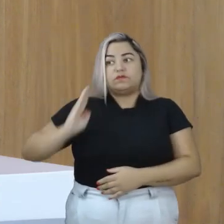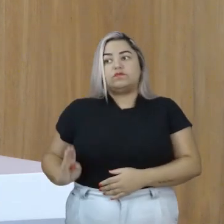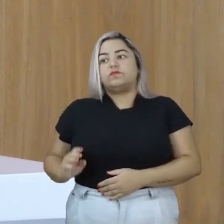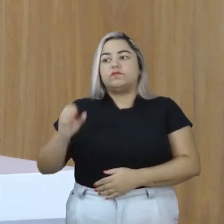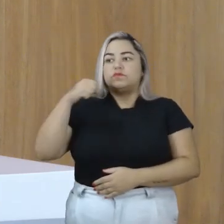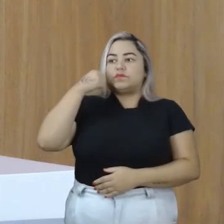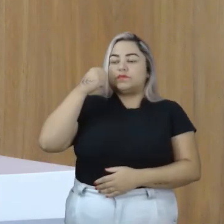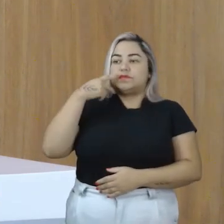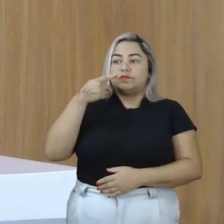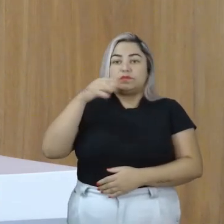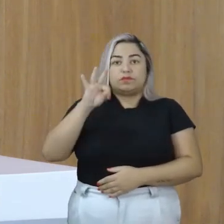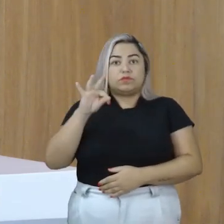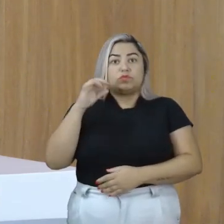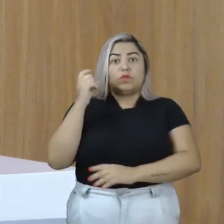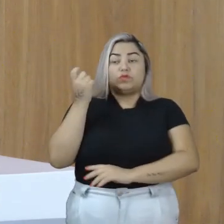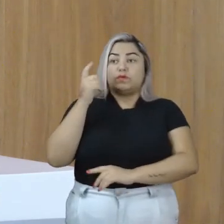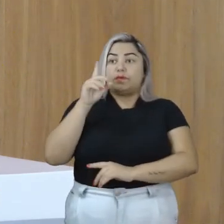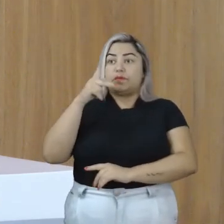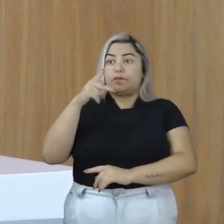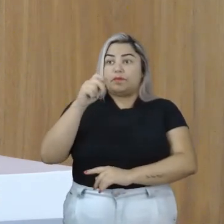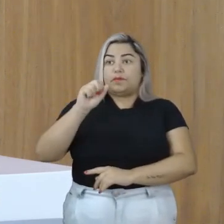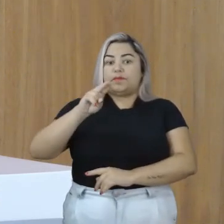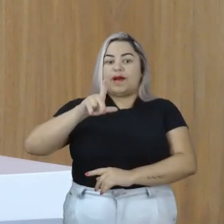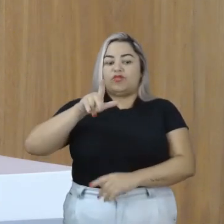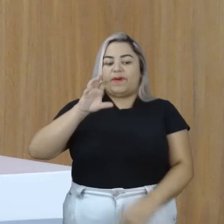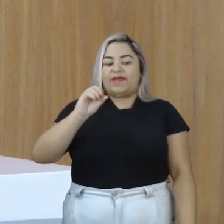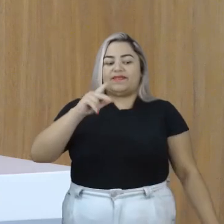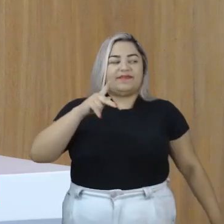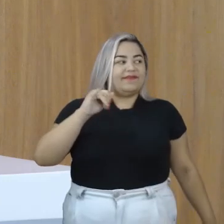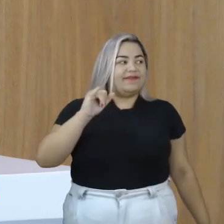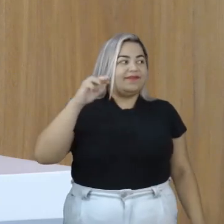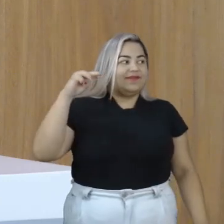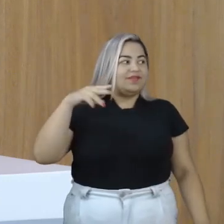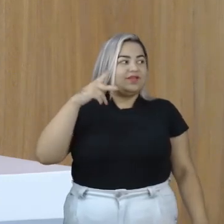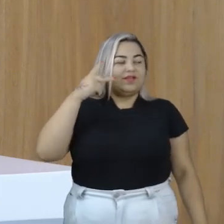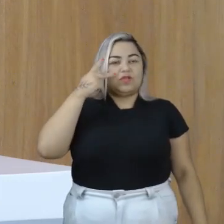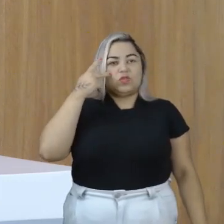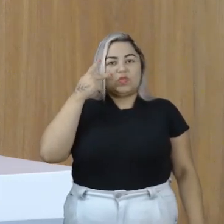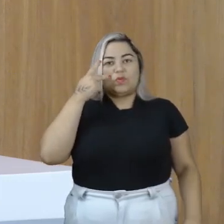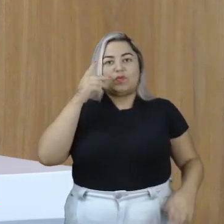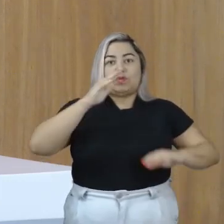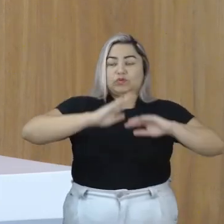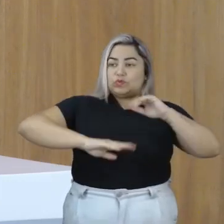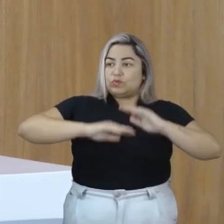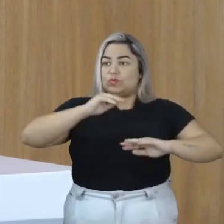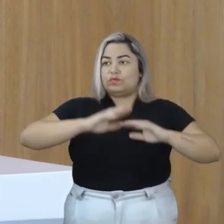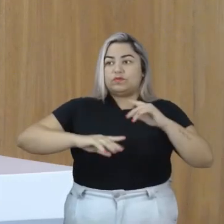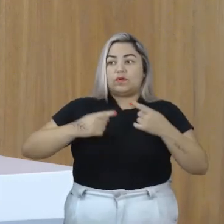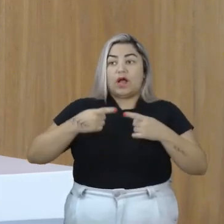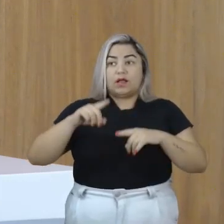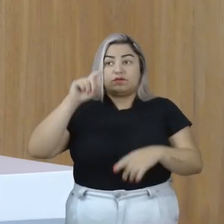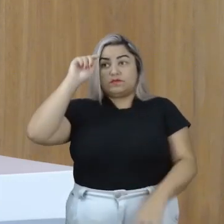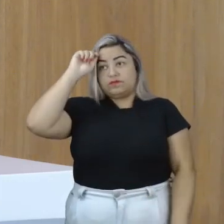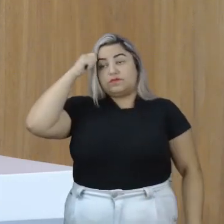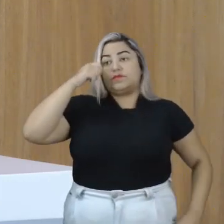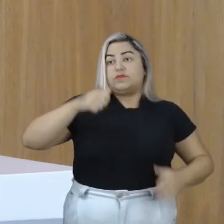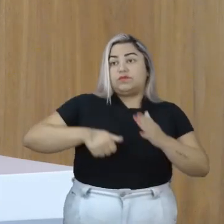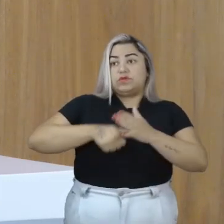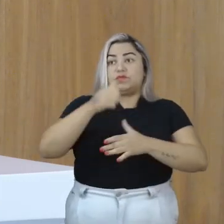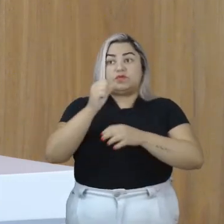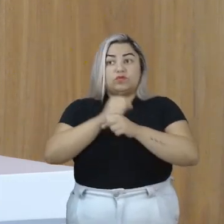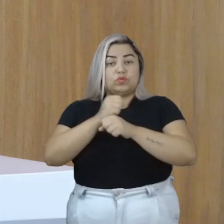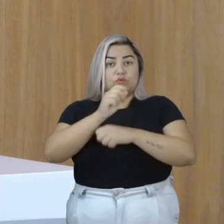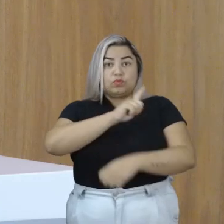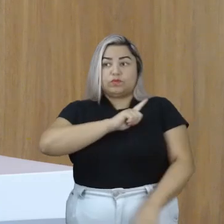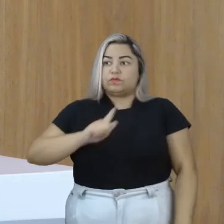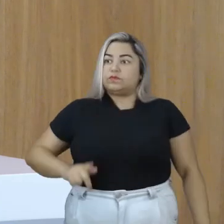senador pelo PT do Rio Grande do Sul, Paulo Paim, fala sobre as principais ações de combate ao racismo neste primeiro ano do